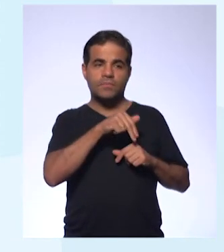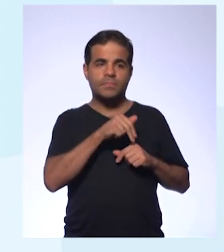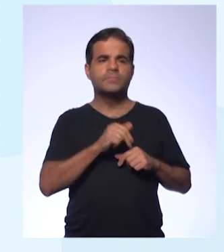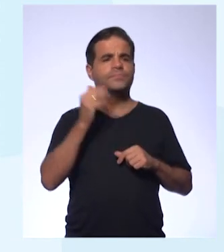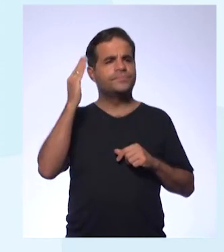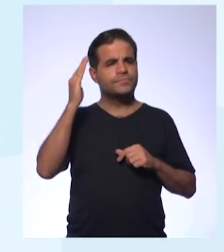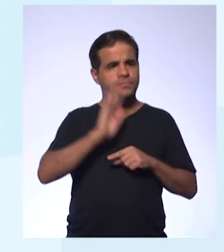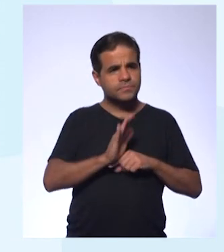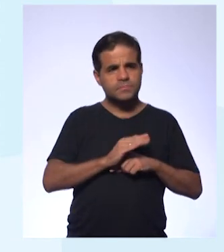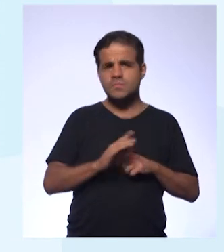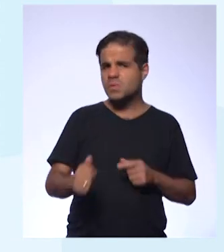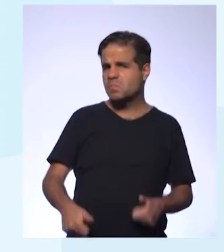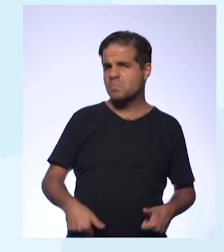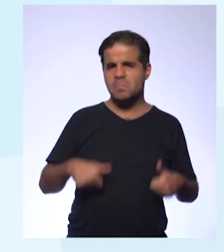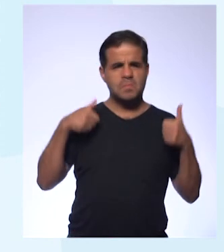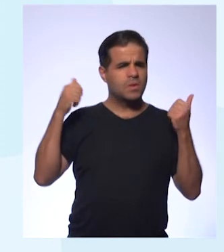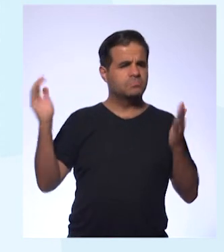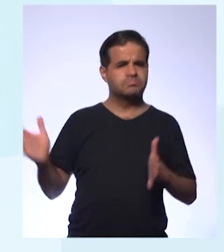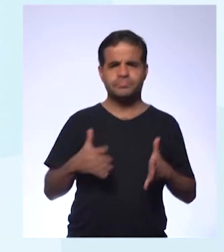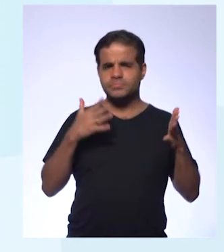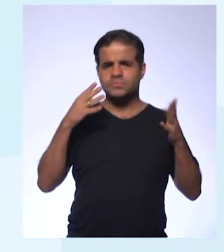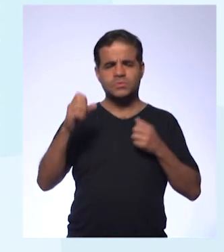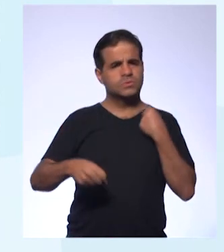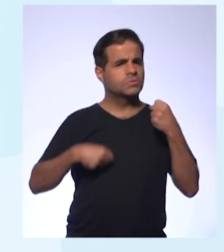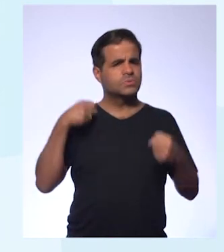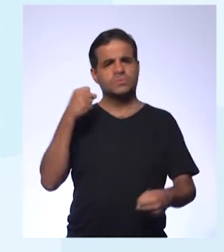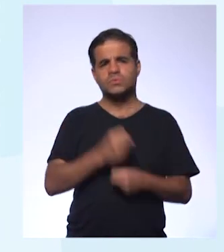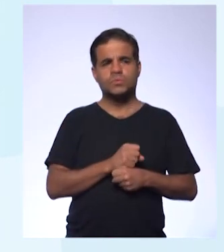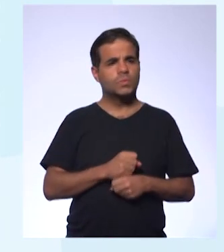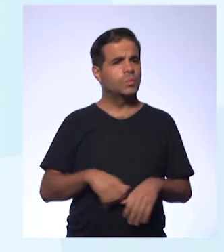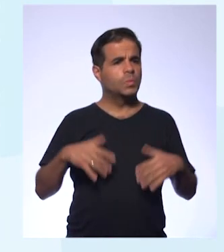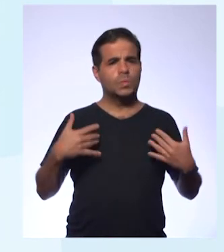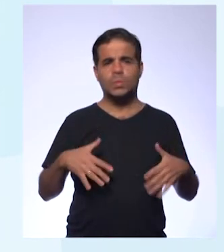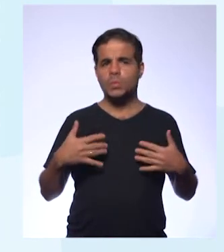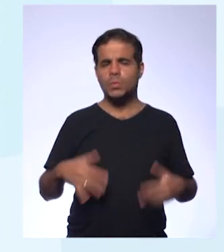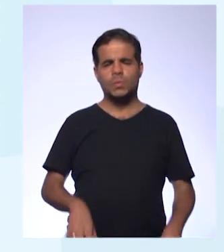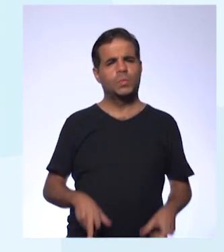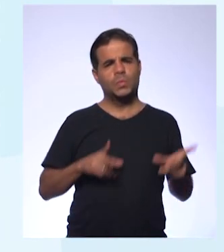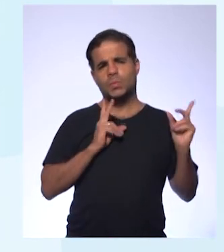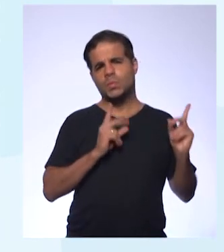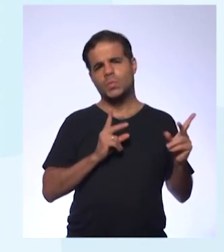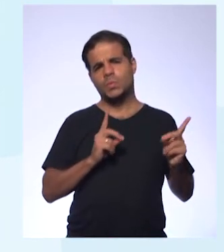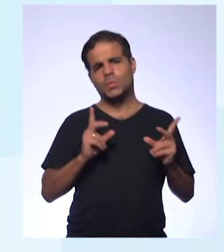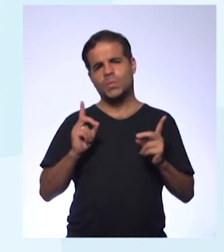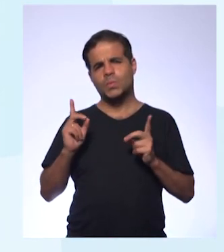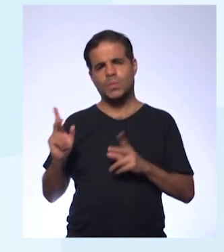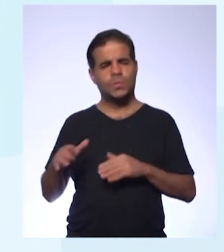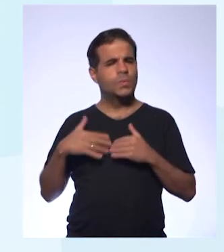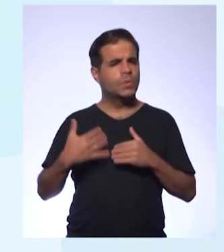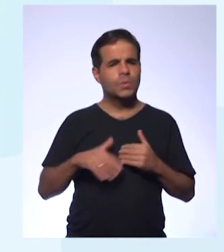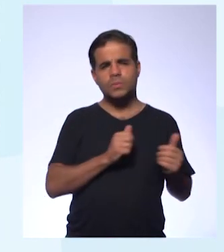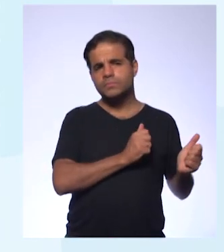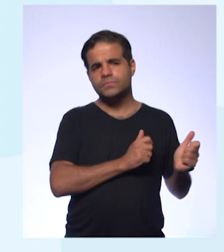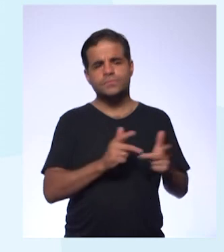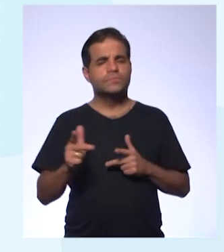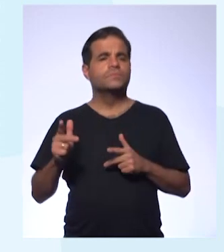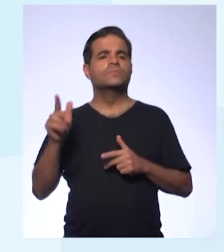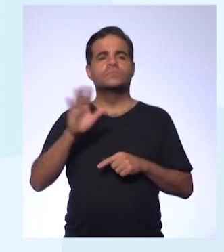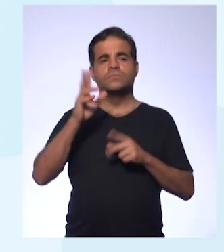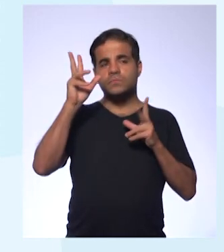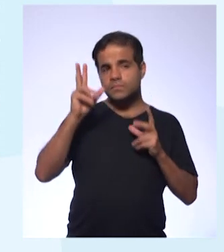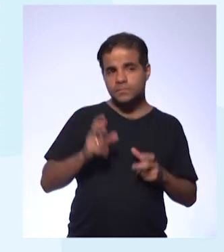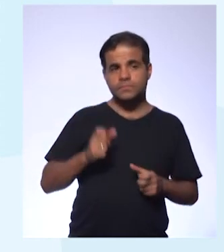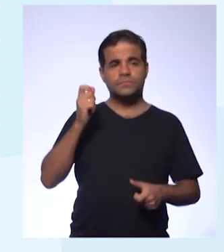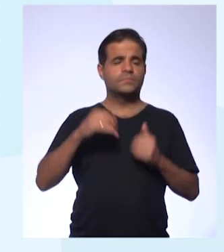reconhecido como uma das melhores produções do ano, sendo recorde em bilheteria. Nele, a temática tratada